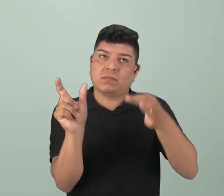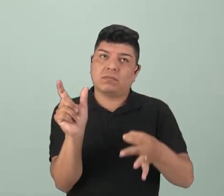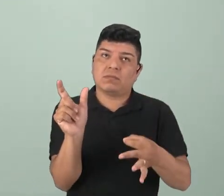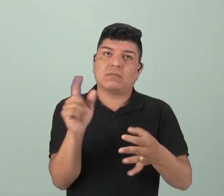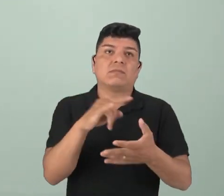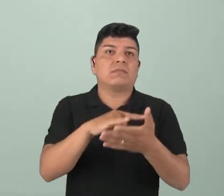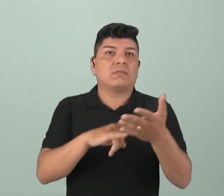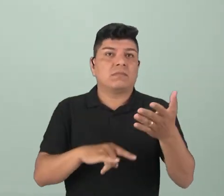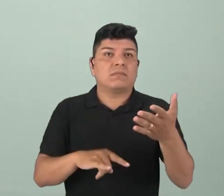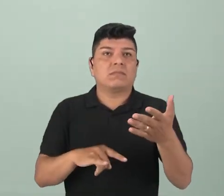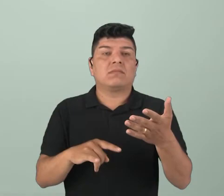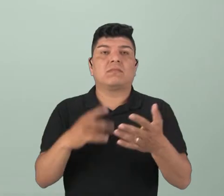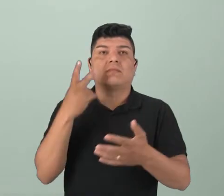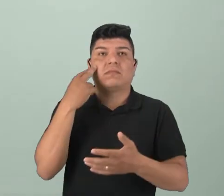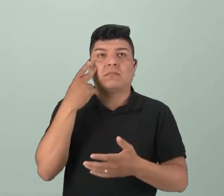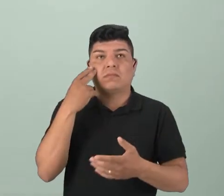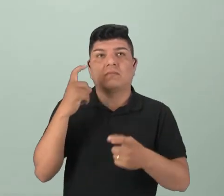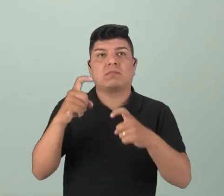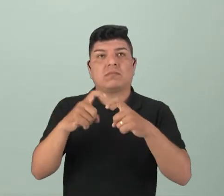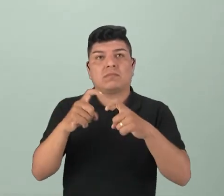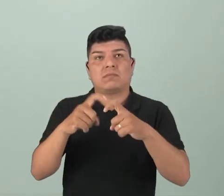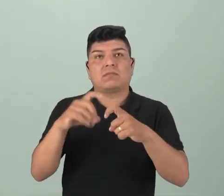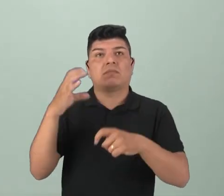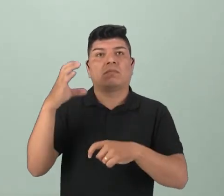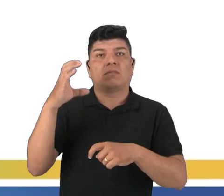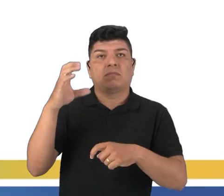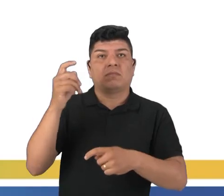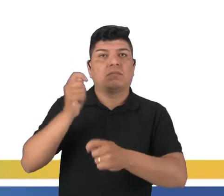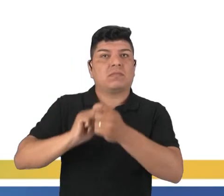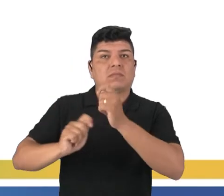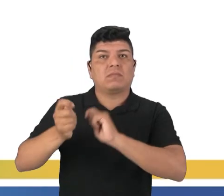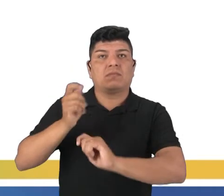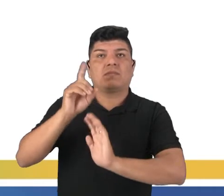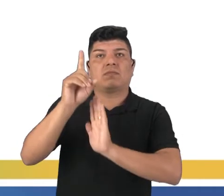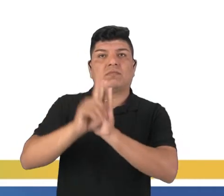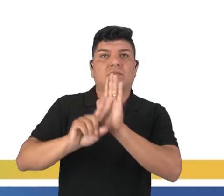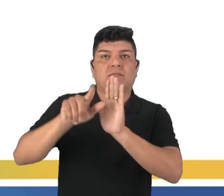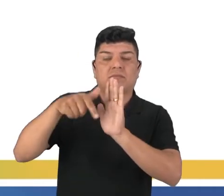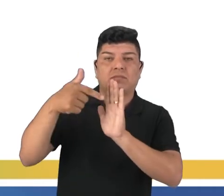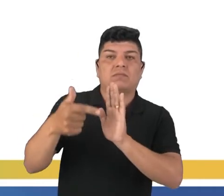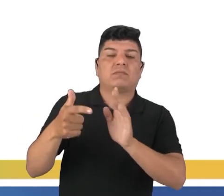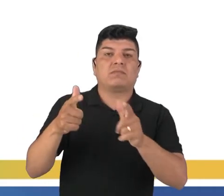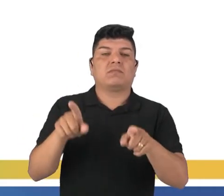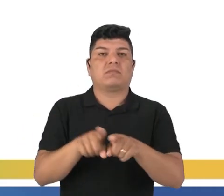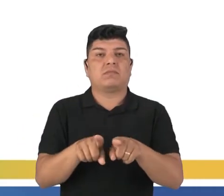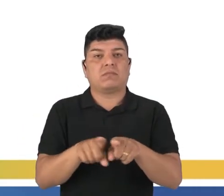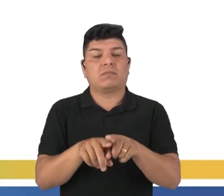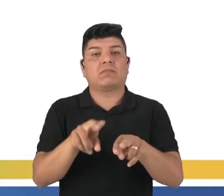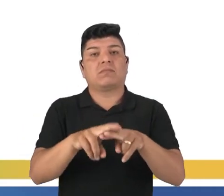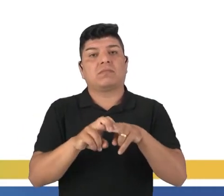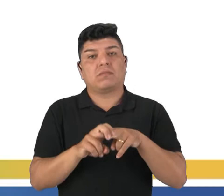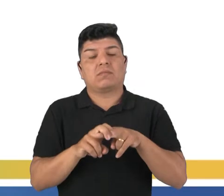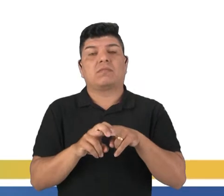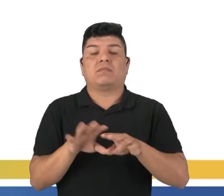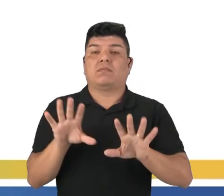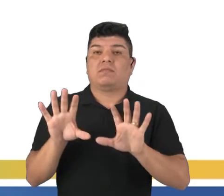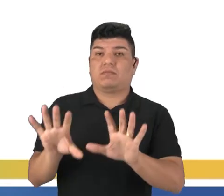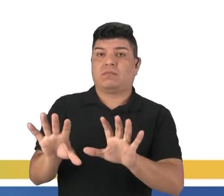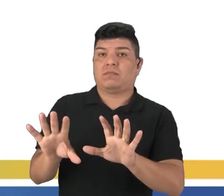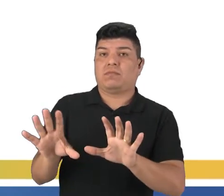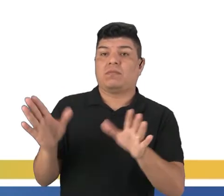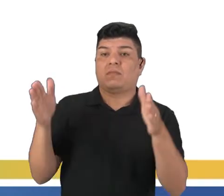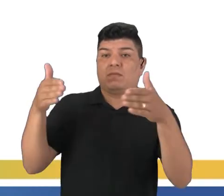Esses documentos são comuns em áreas como medicina, ciência, economia, direito, entre outros âmbitos. Então, aí, nesse caso, já é